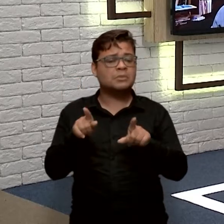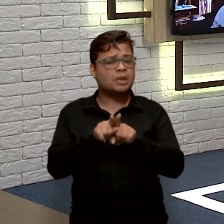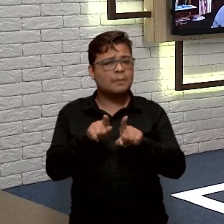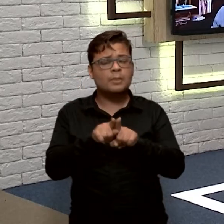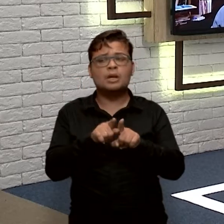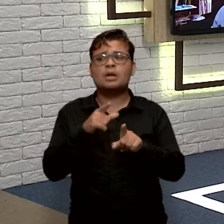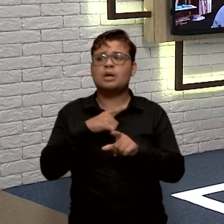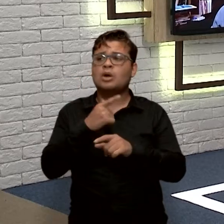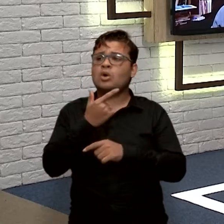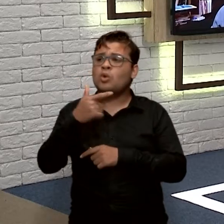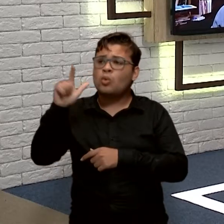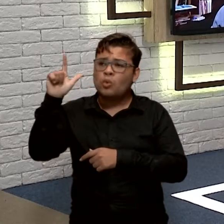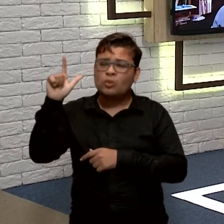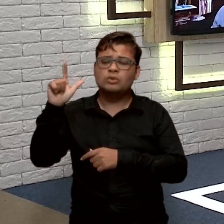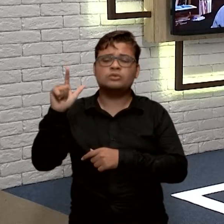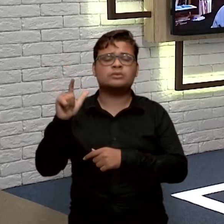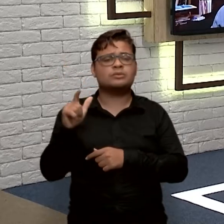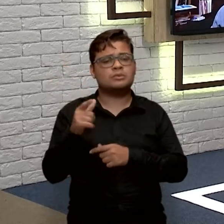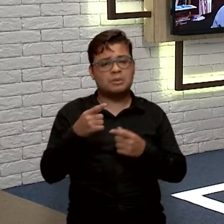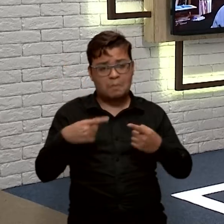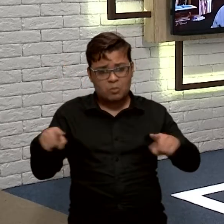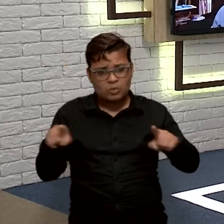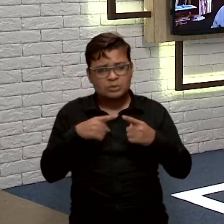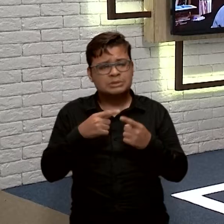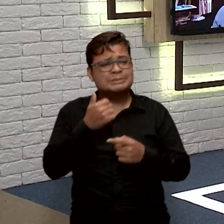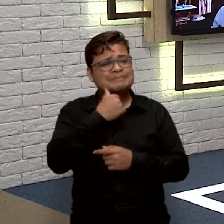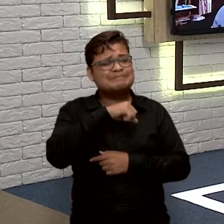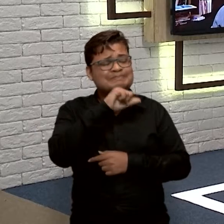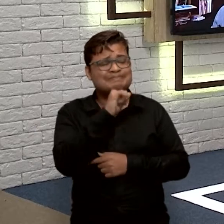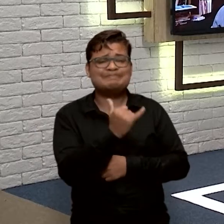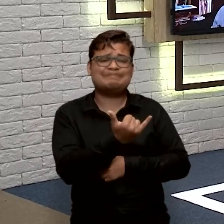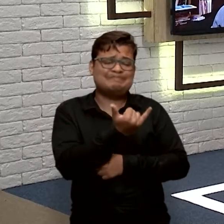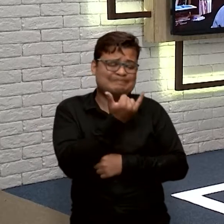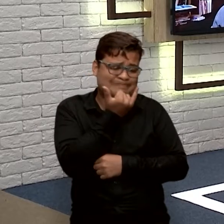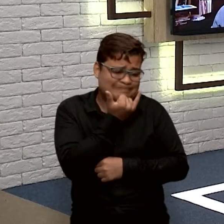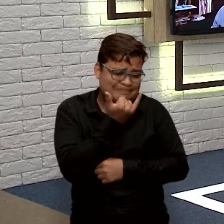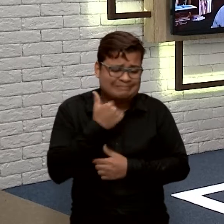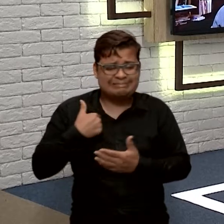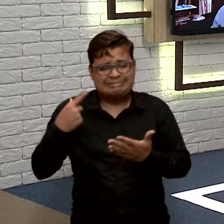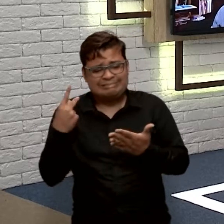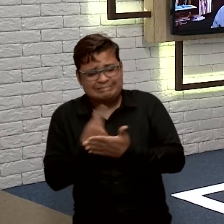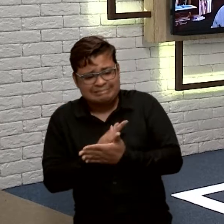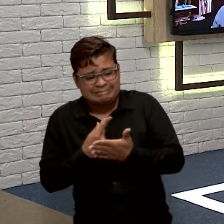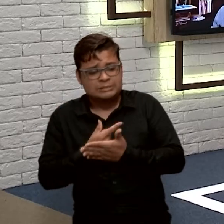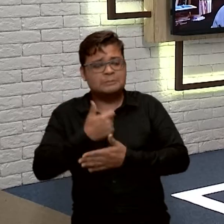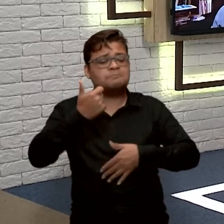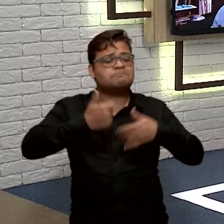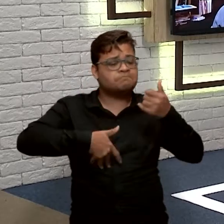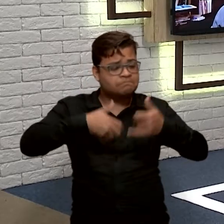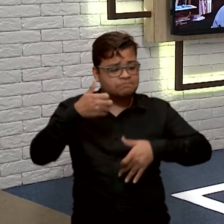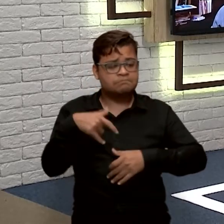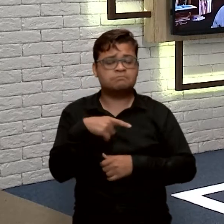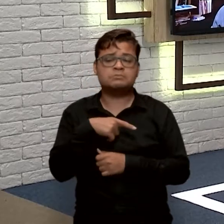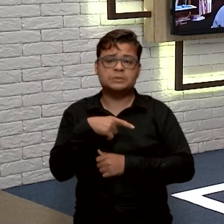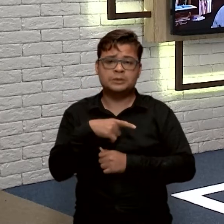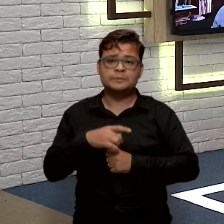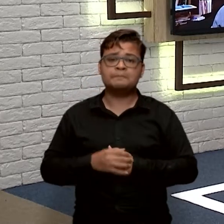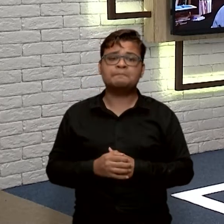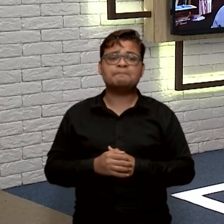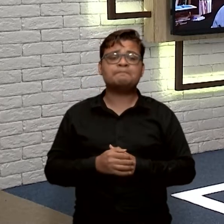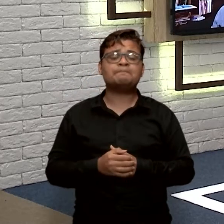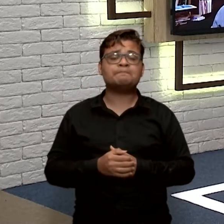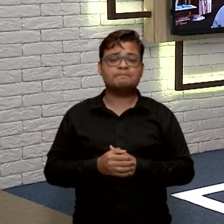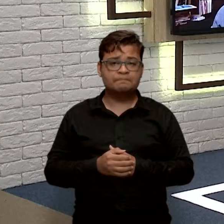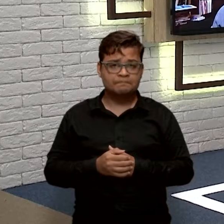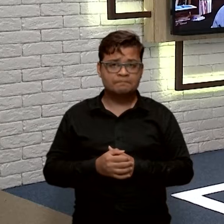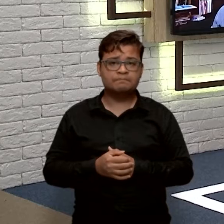perdão, muito perdão para a mãe, então, pelo que fez. E, igual você falou na outra letra, que ela está